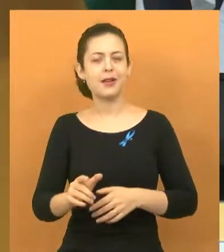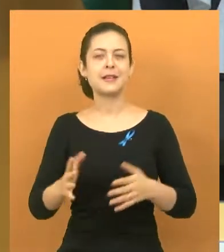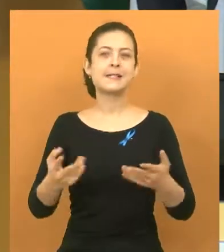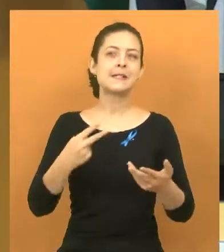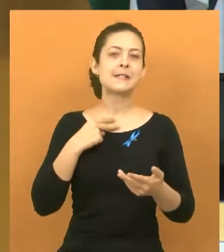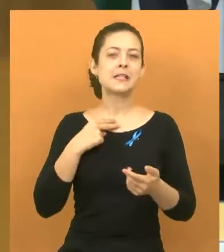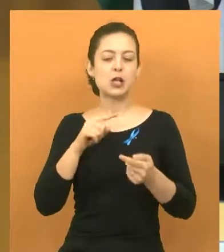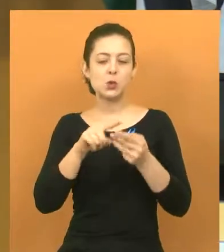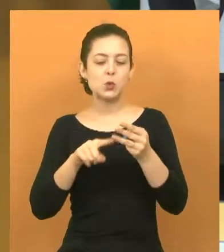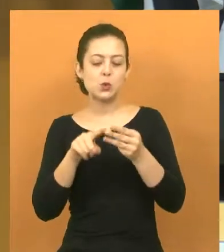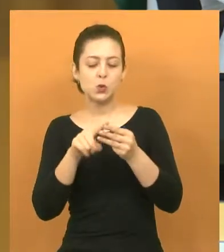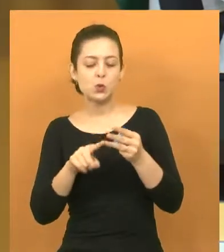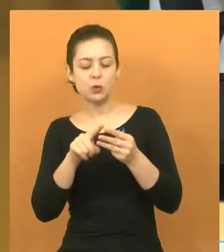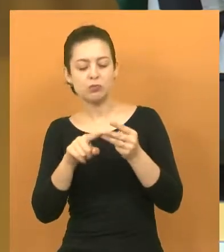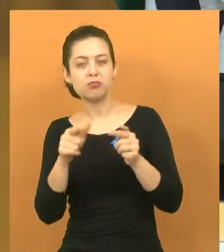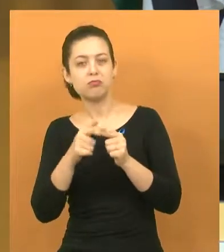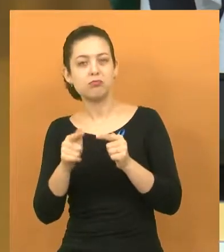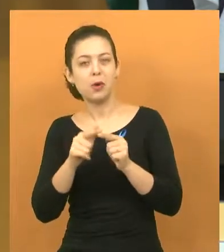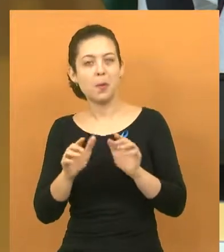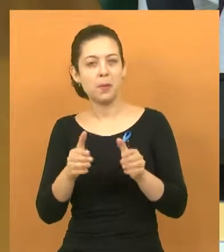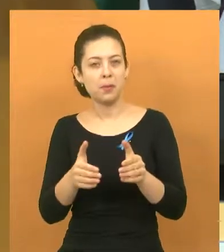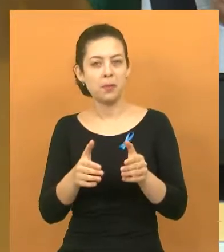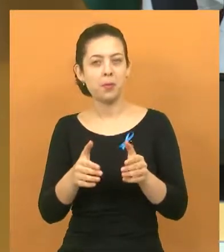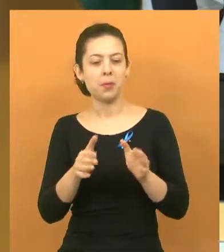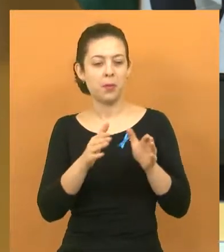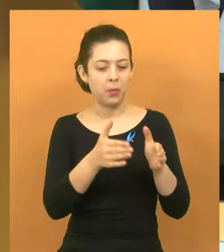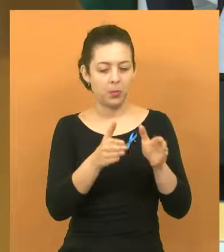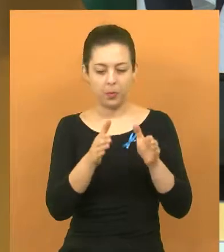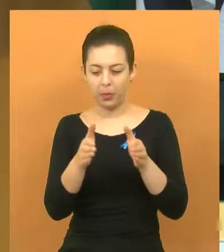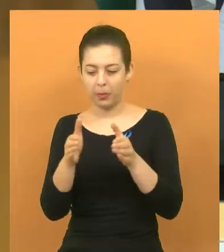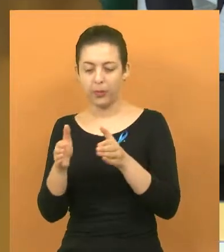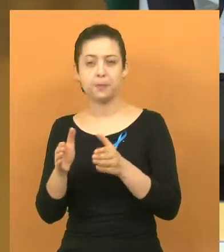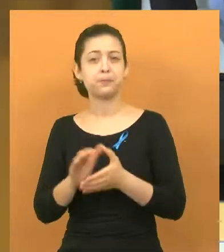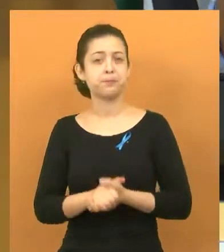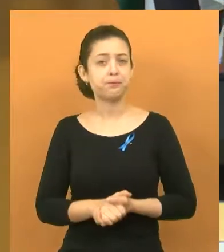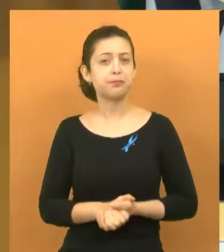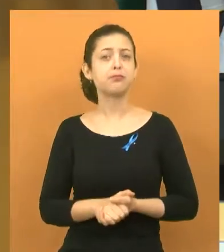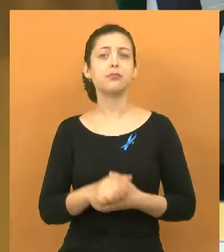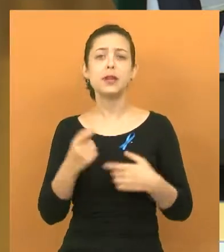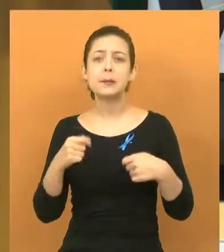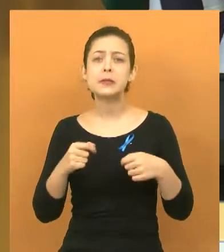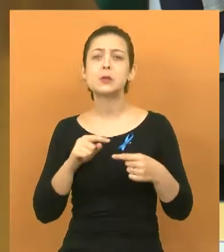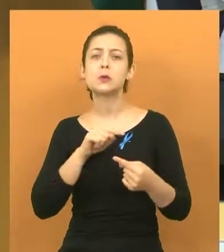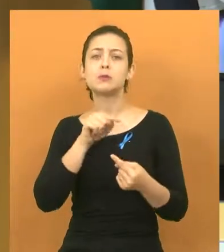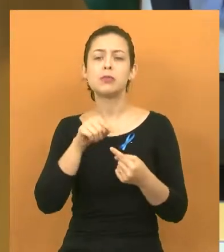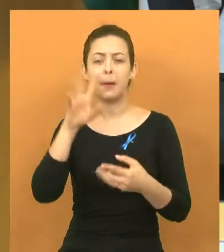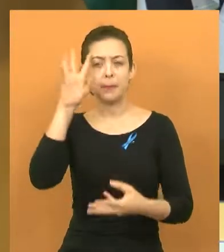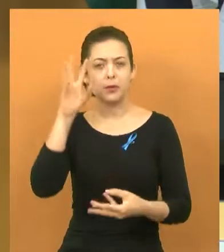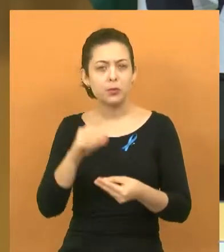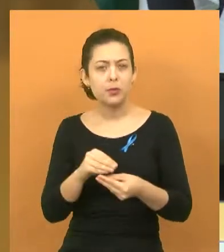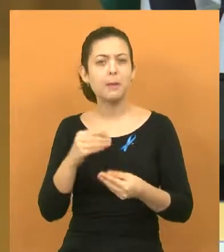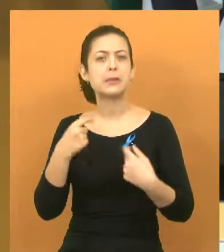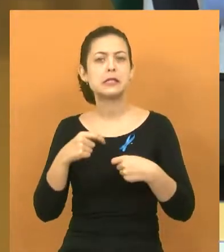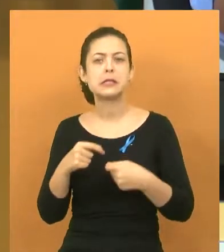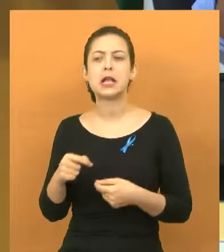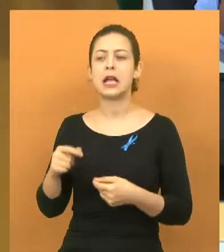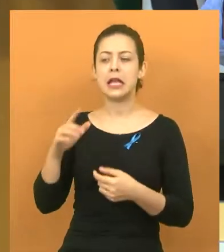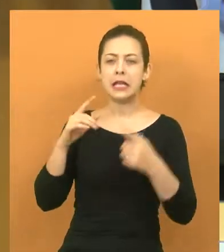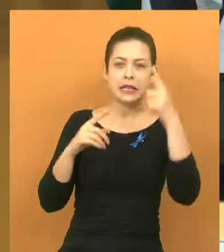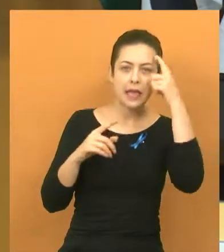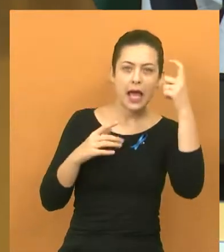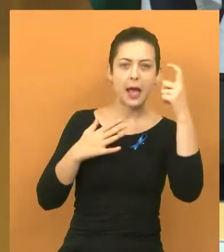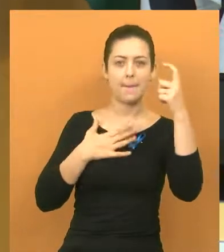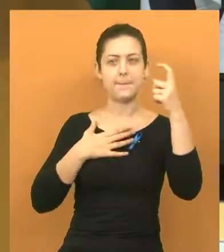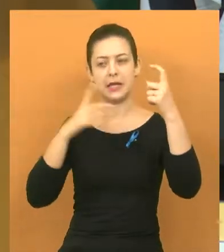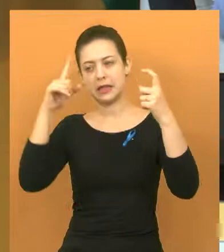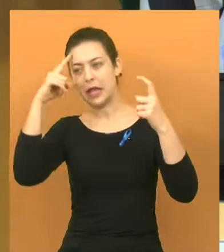dá para a gente ficar tratando esses problemas individualizadamente, porque senão a gente não chega a lugar nenhum. Então, eu acho que tem que juntar a sua ideia, é